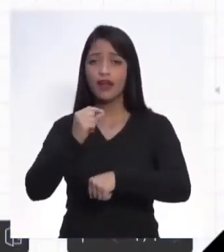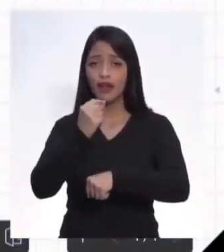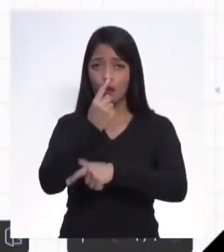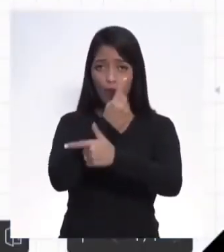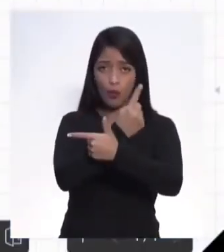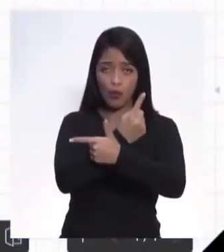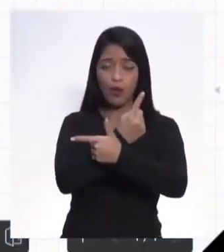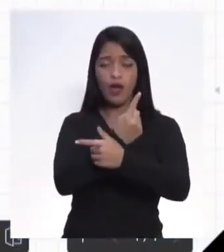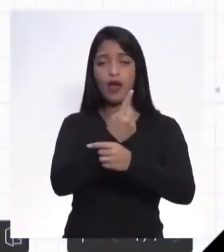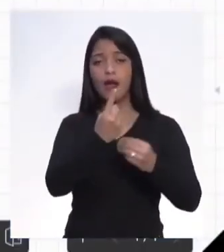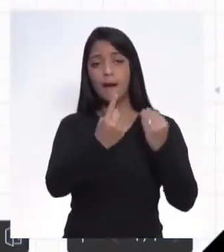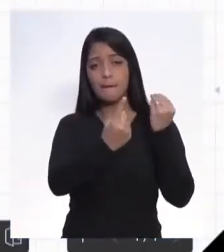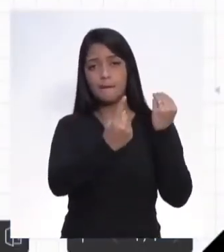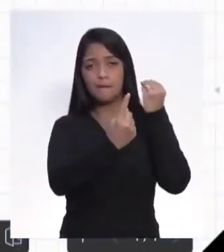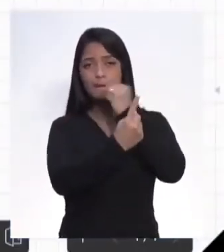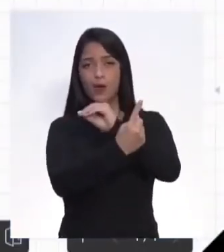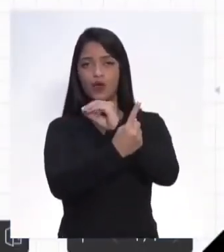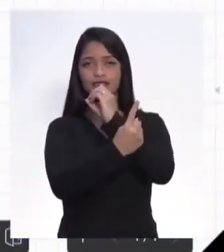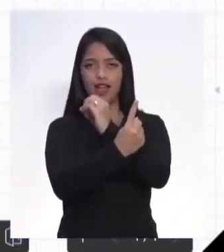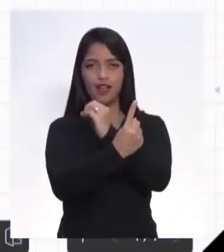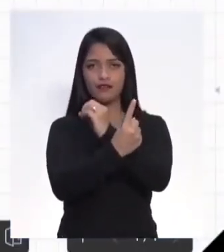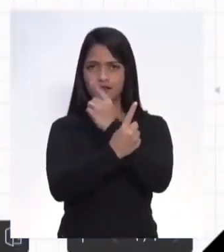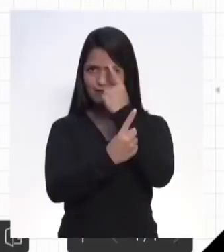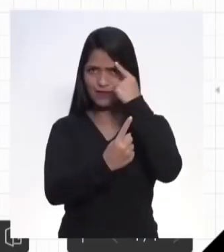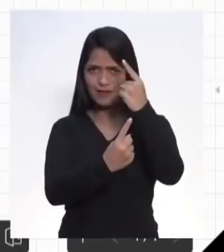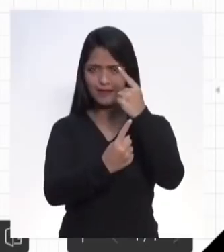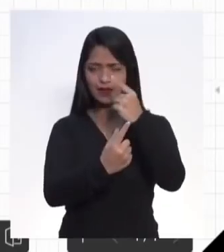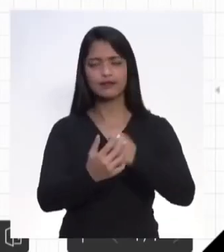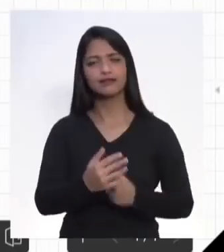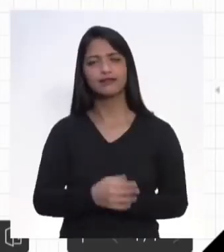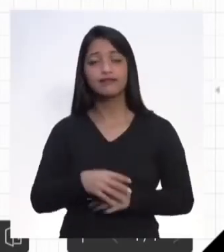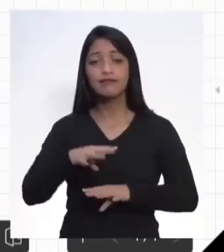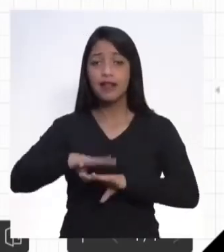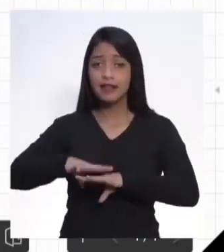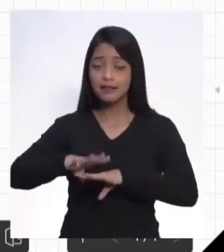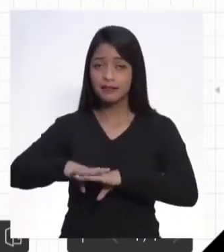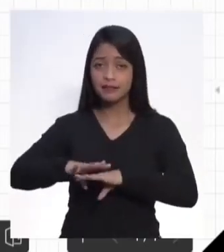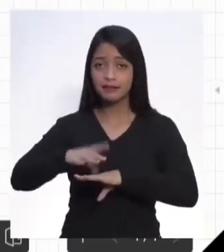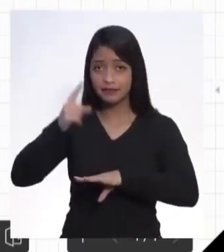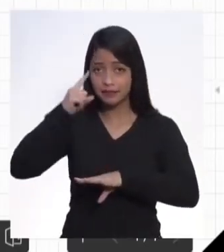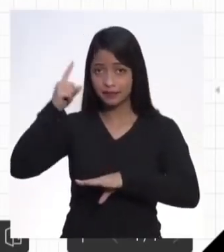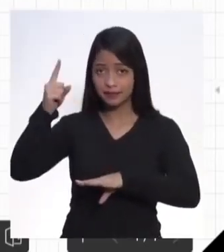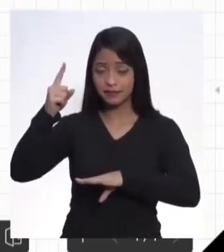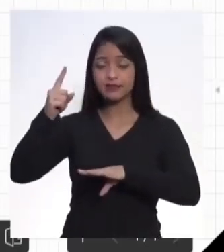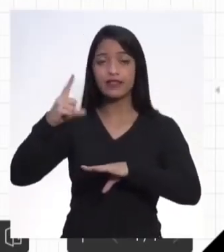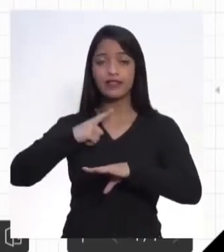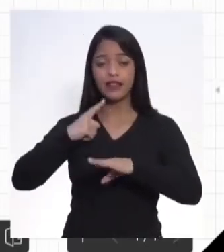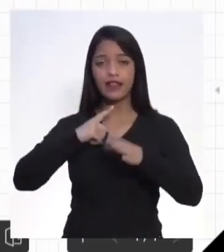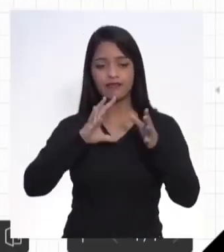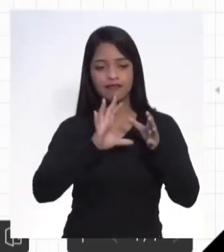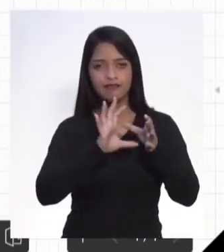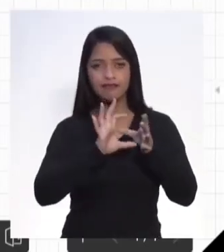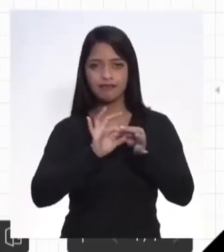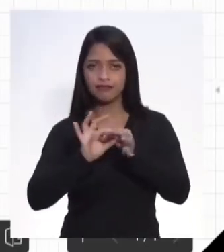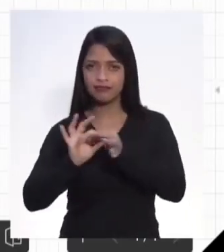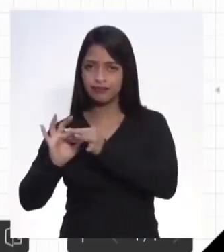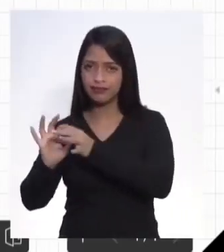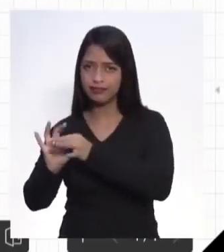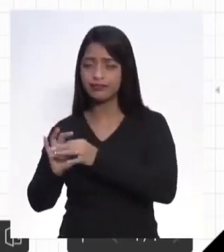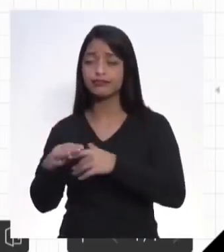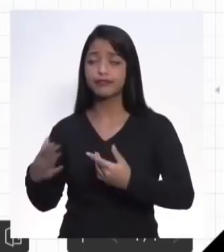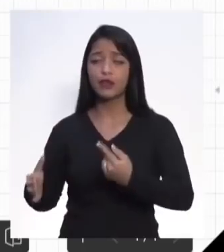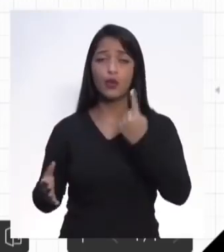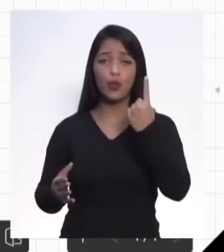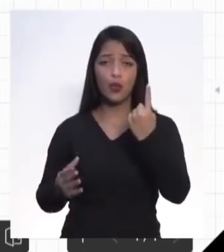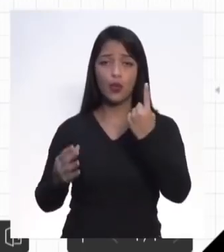disso? Desequilibrou tudo. Não é? Matemática é aquela questão, coisa que vive numa harmonia, não é isso? Então, quando você acrescenta um 0, ou